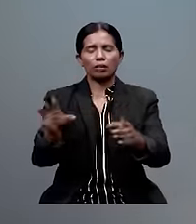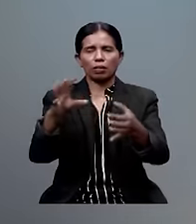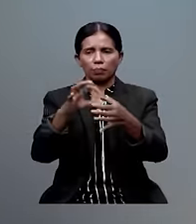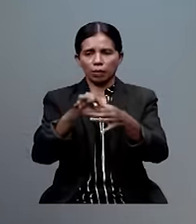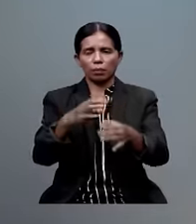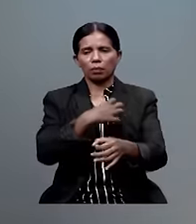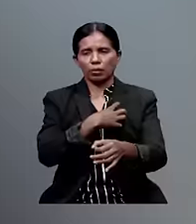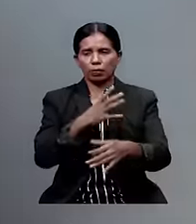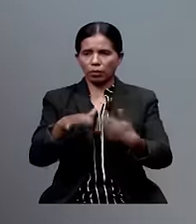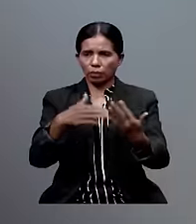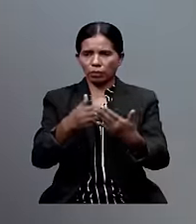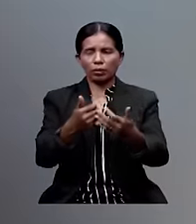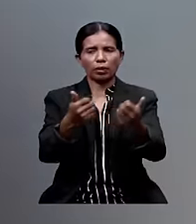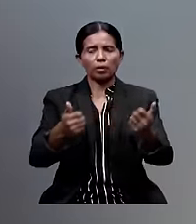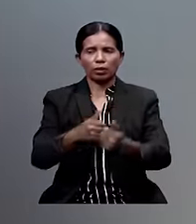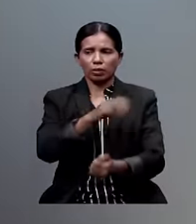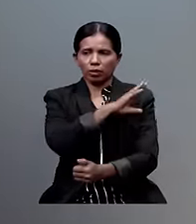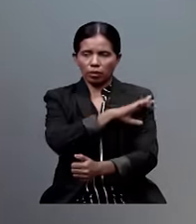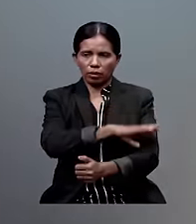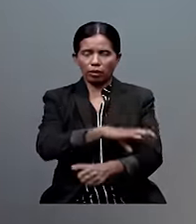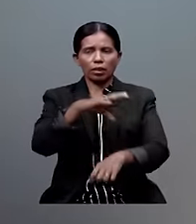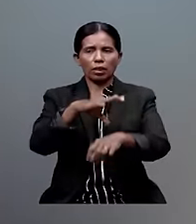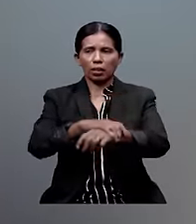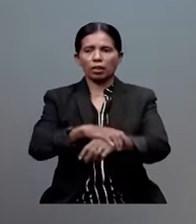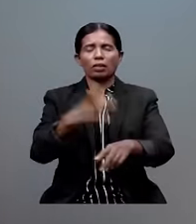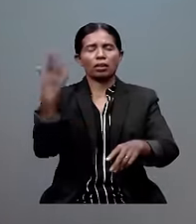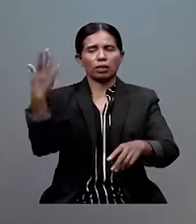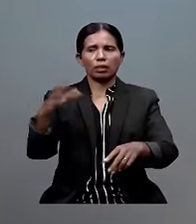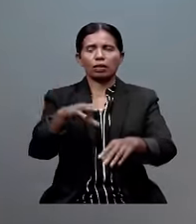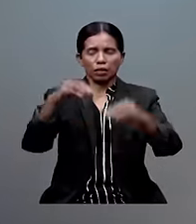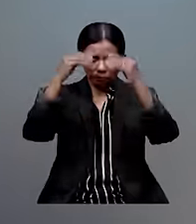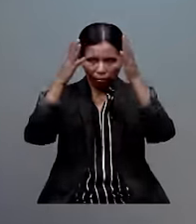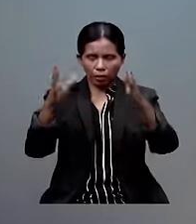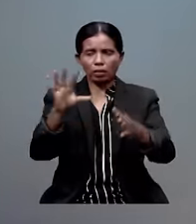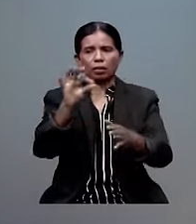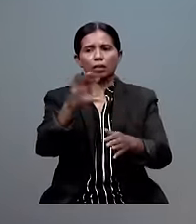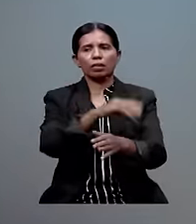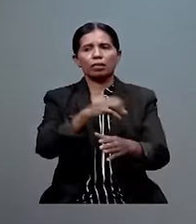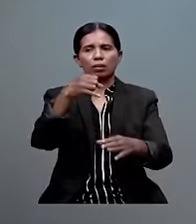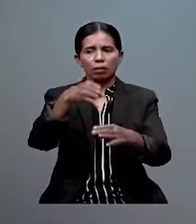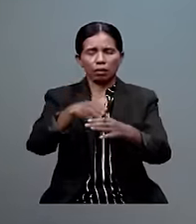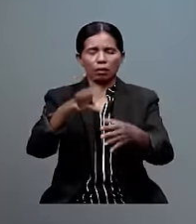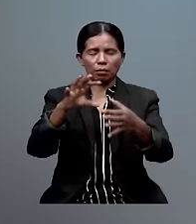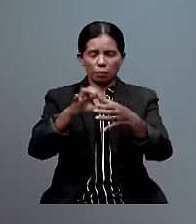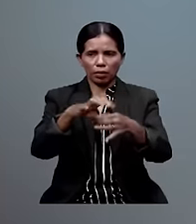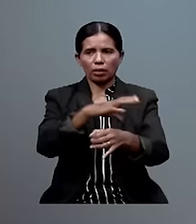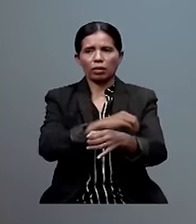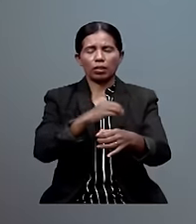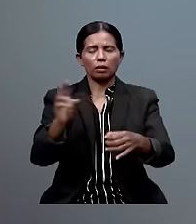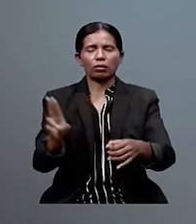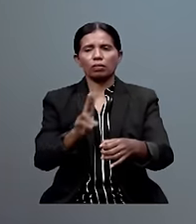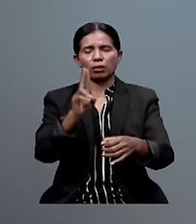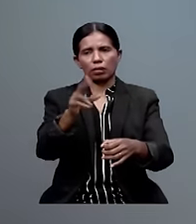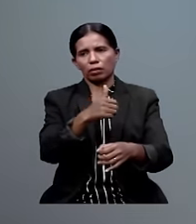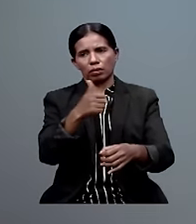penitele. No dadão ne autoridade de segurança detém hela ia sela professor na insia incluímos membro si movimento universitário